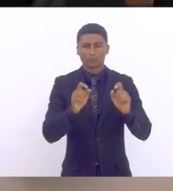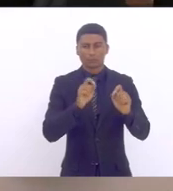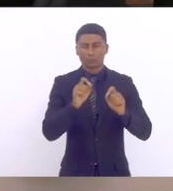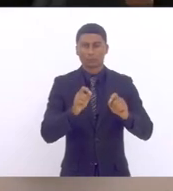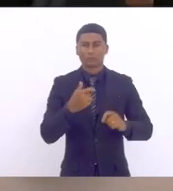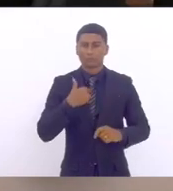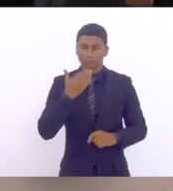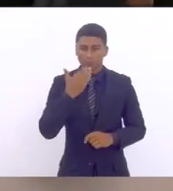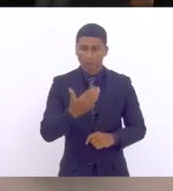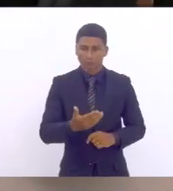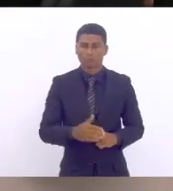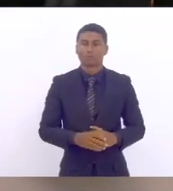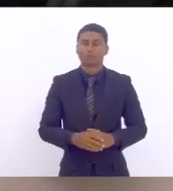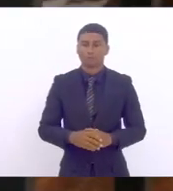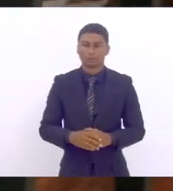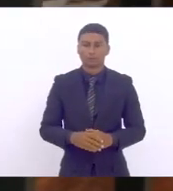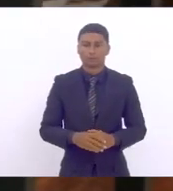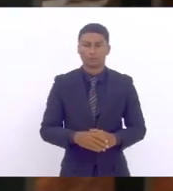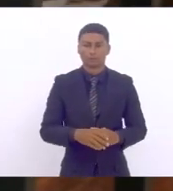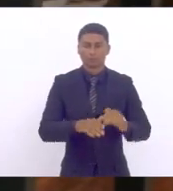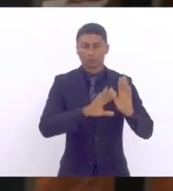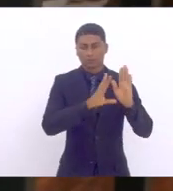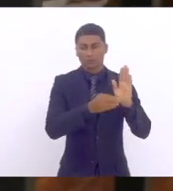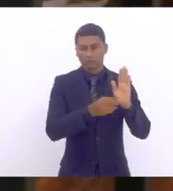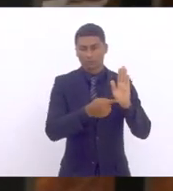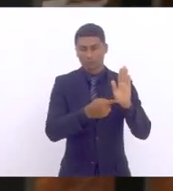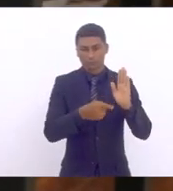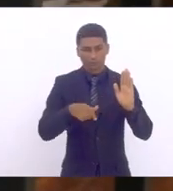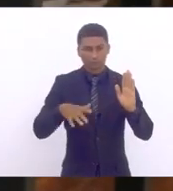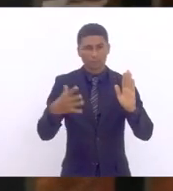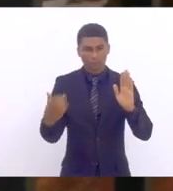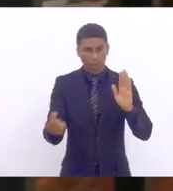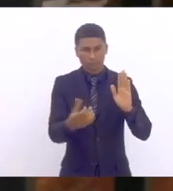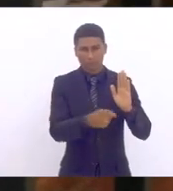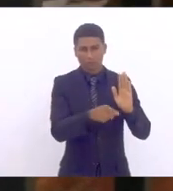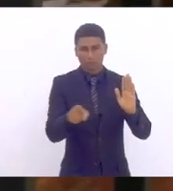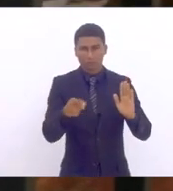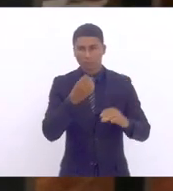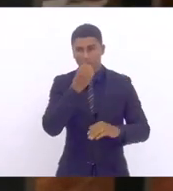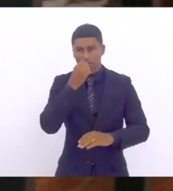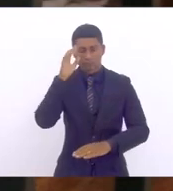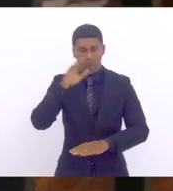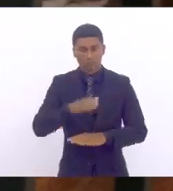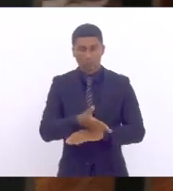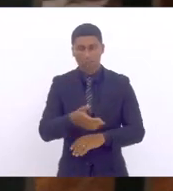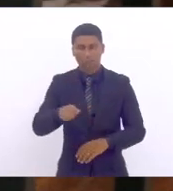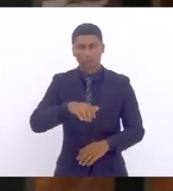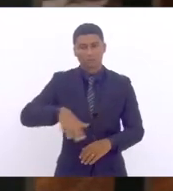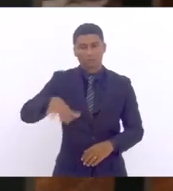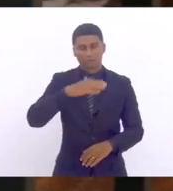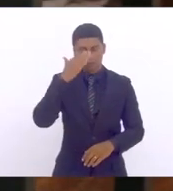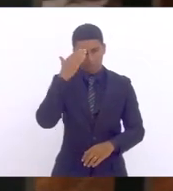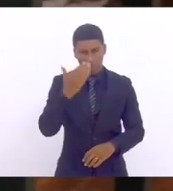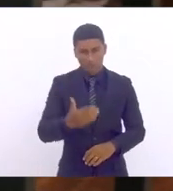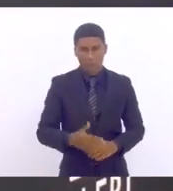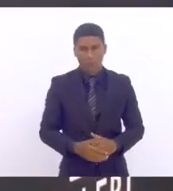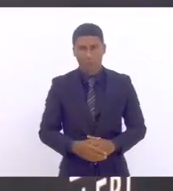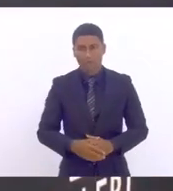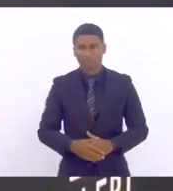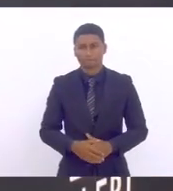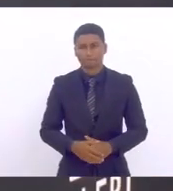o pedido para que as nossas emendas sejam acatadas também. Uma boa tarde a todos e a todas. Obrigada.